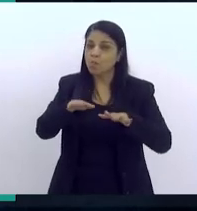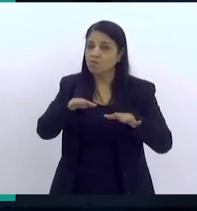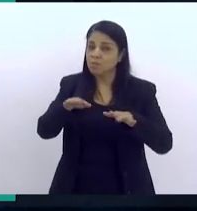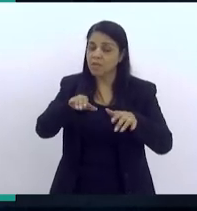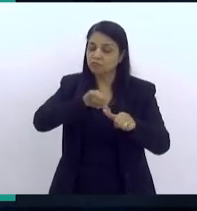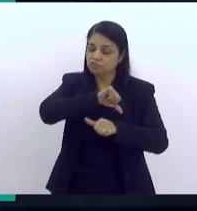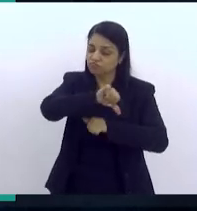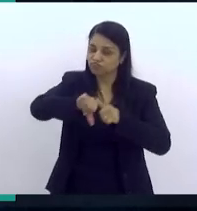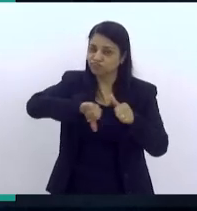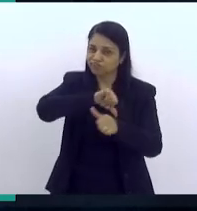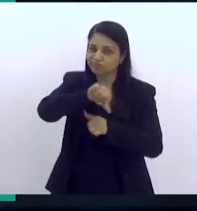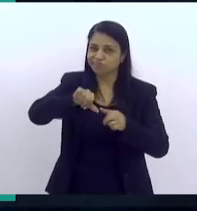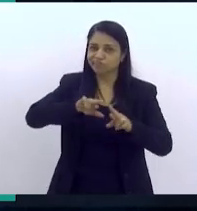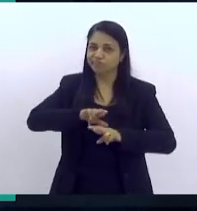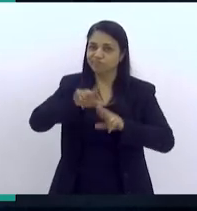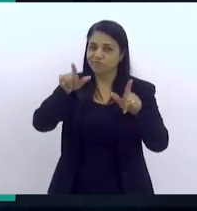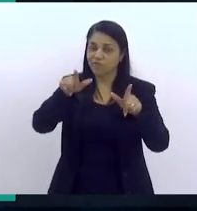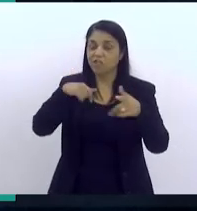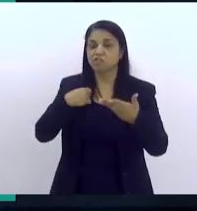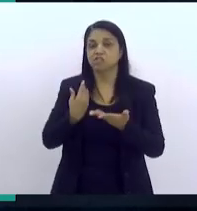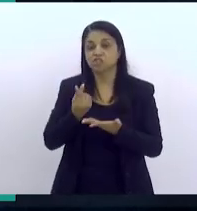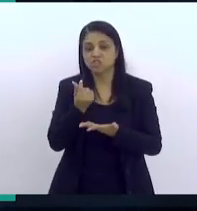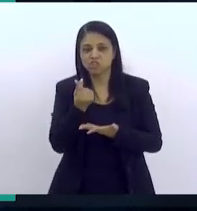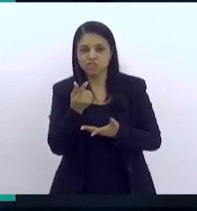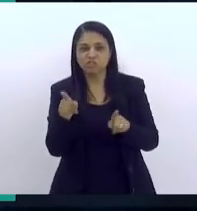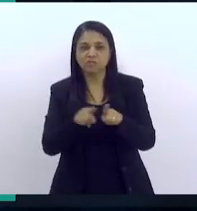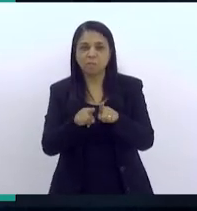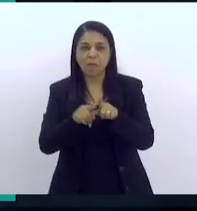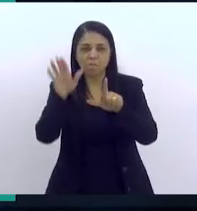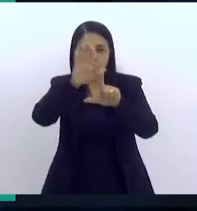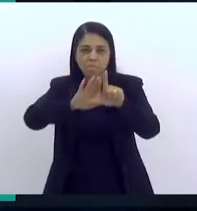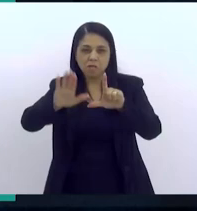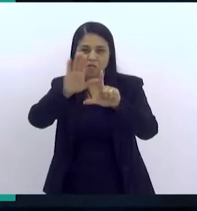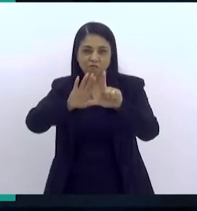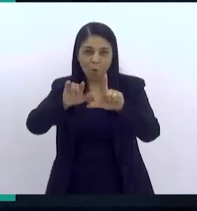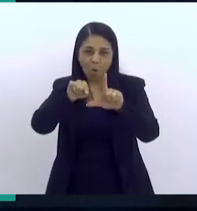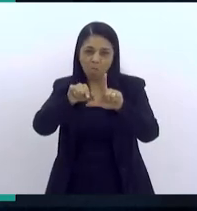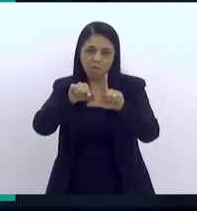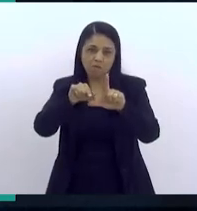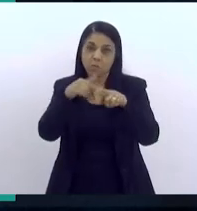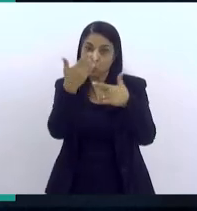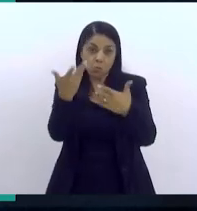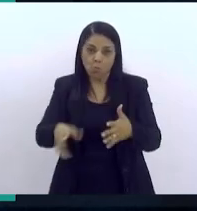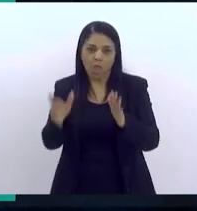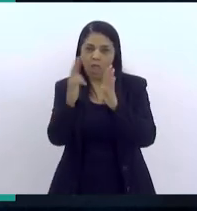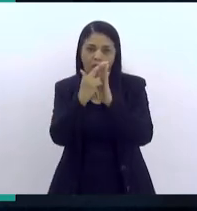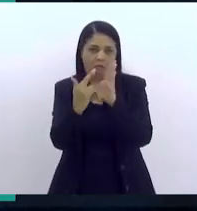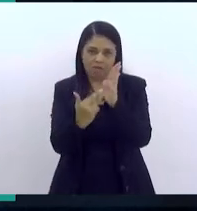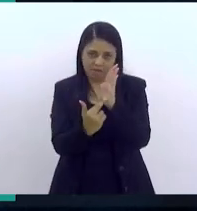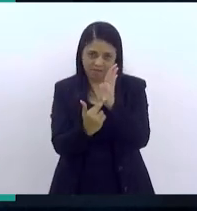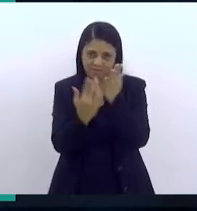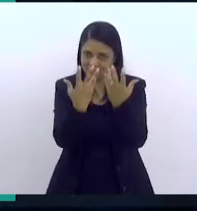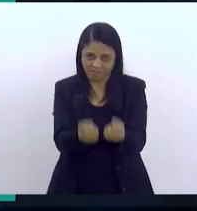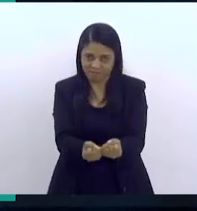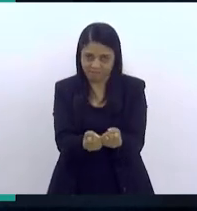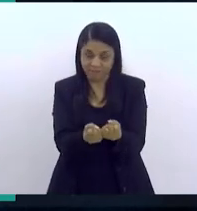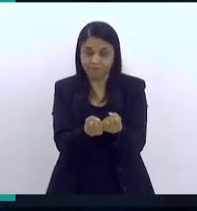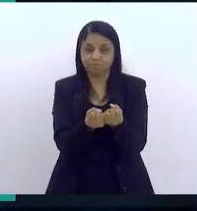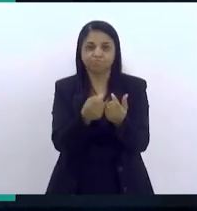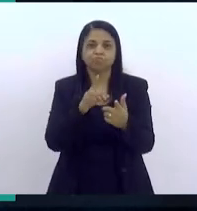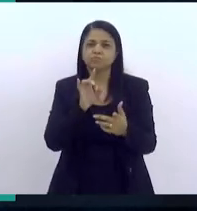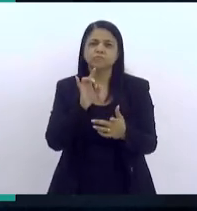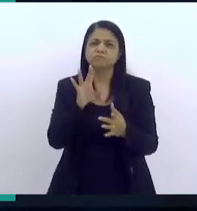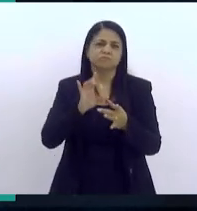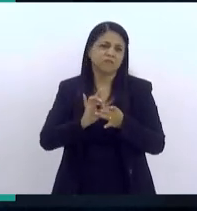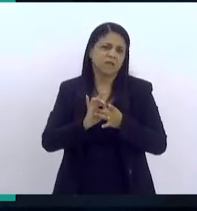e muito dinheiro para essas plataformas que não querem ser regulamentadas não tem a ver com só com